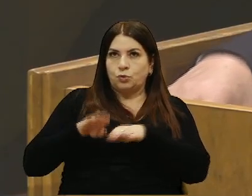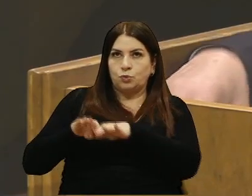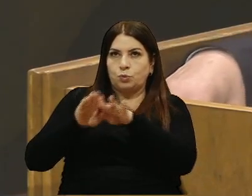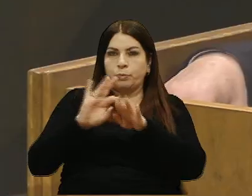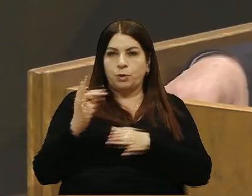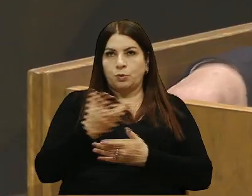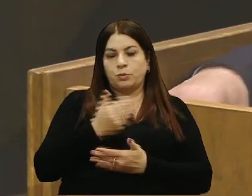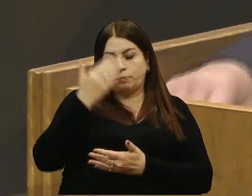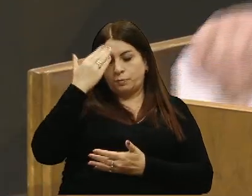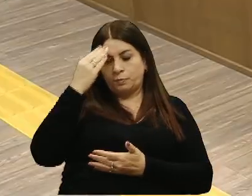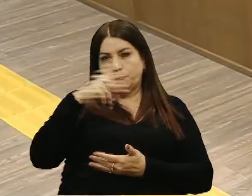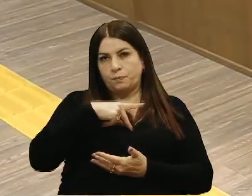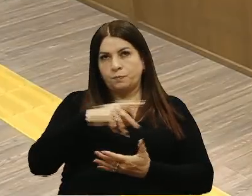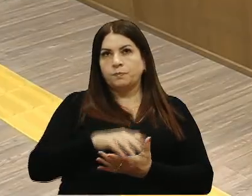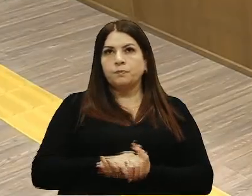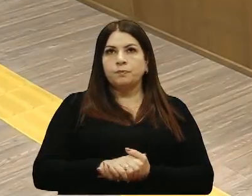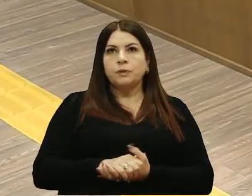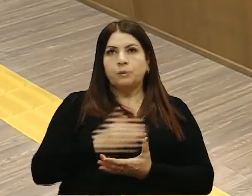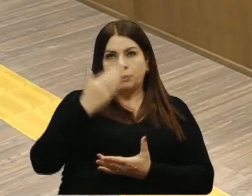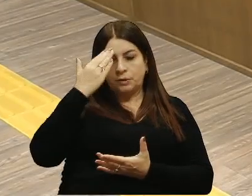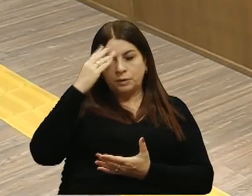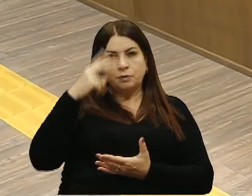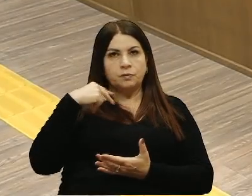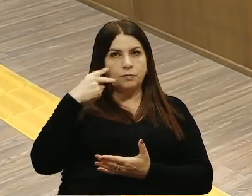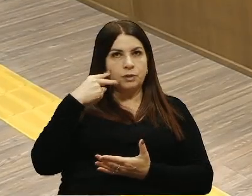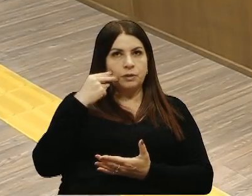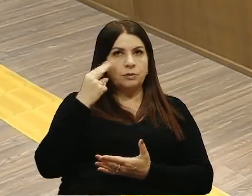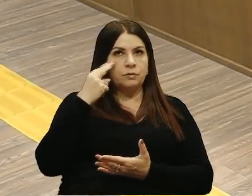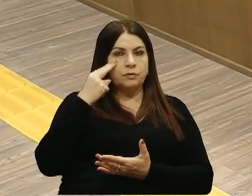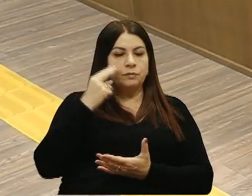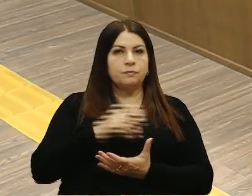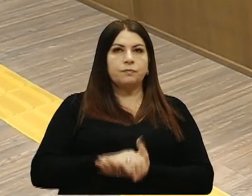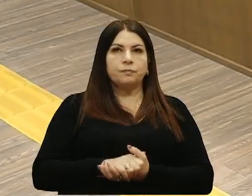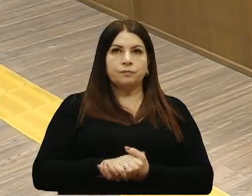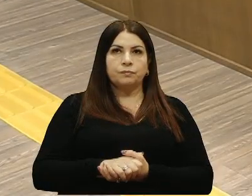todos. Obrigado, senhor presidente. Obrigado, vereador Sandro Fantinel. Com a palavra